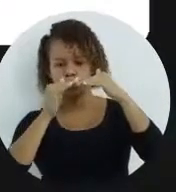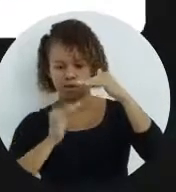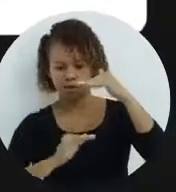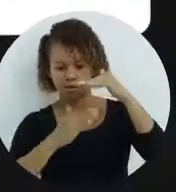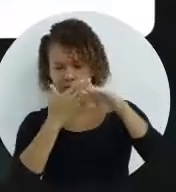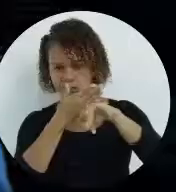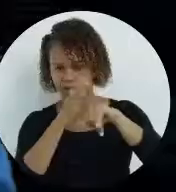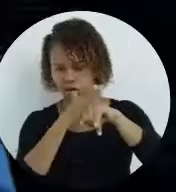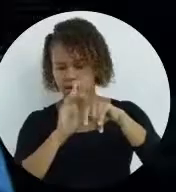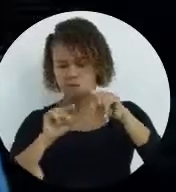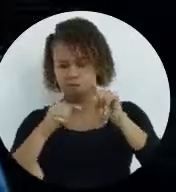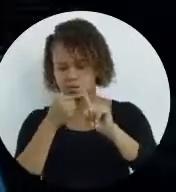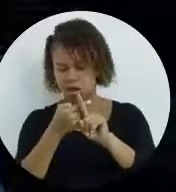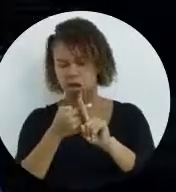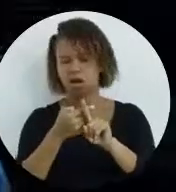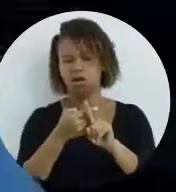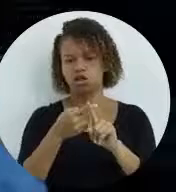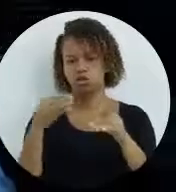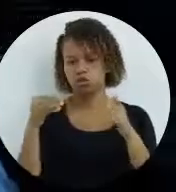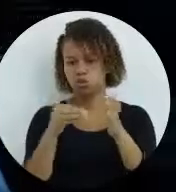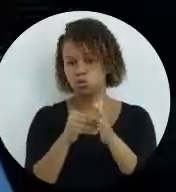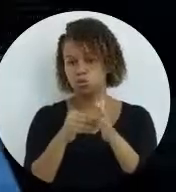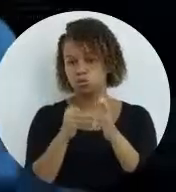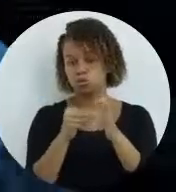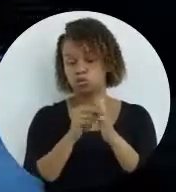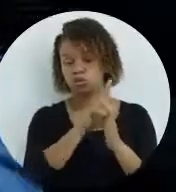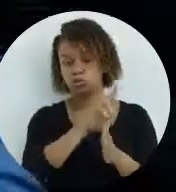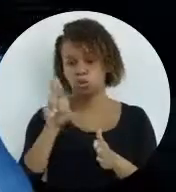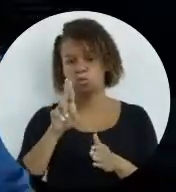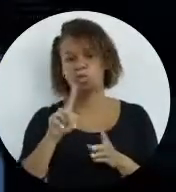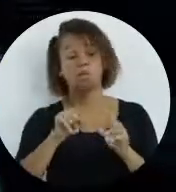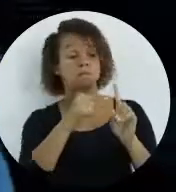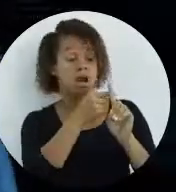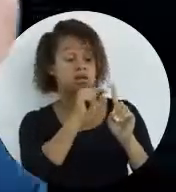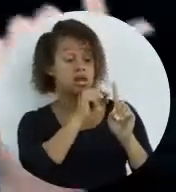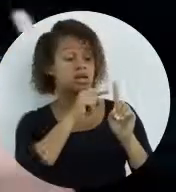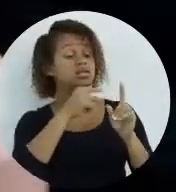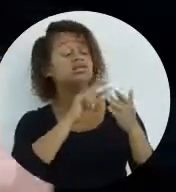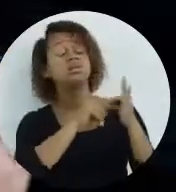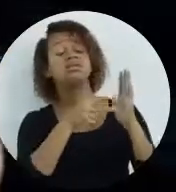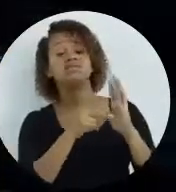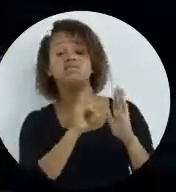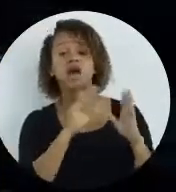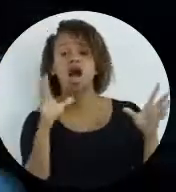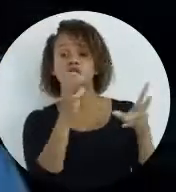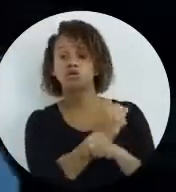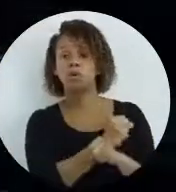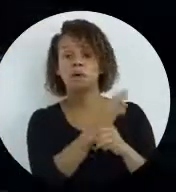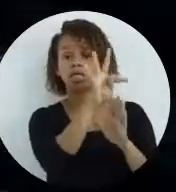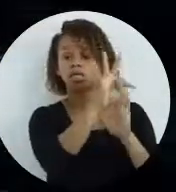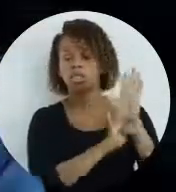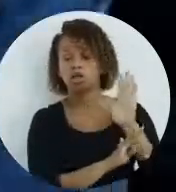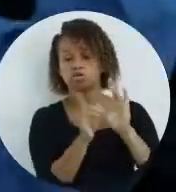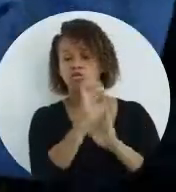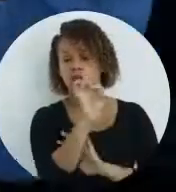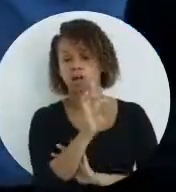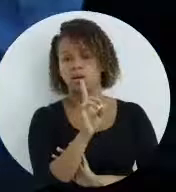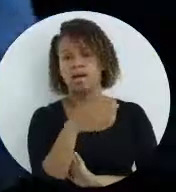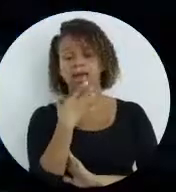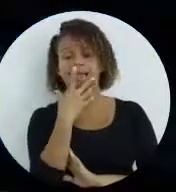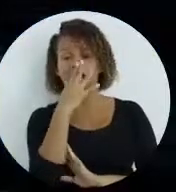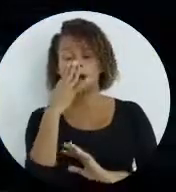branco, mais diz, ponto, último nome. O mais, aí, ele não está somando texto, ele